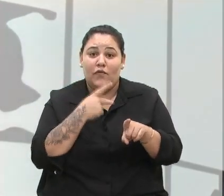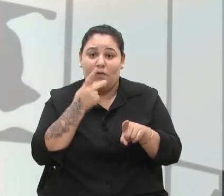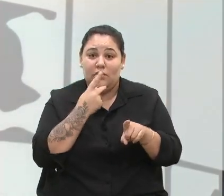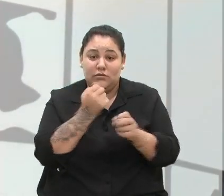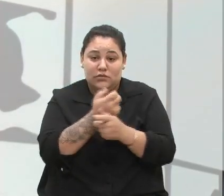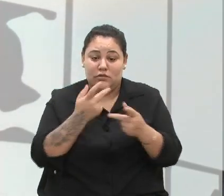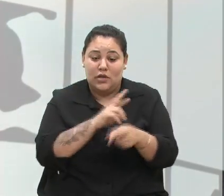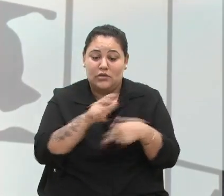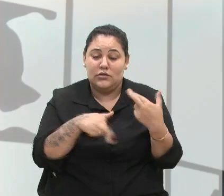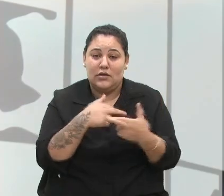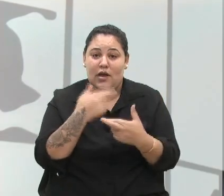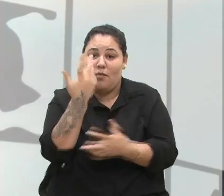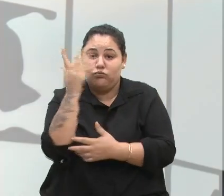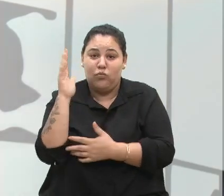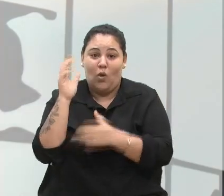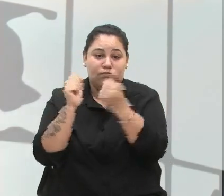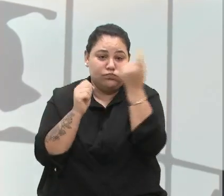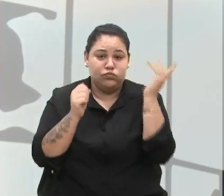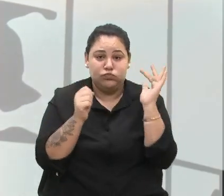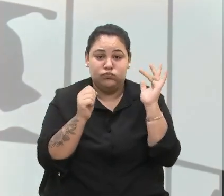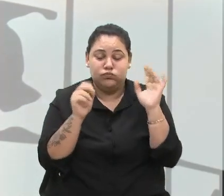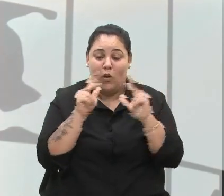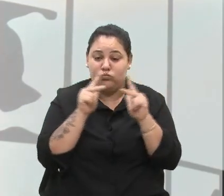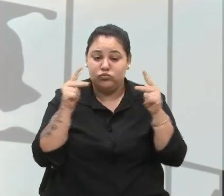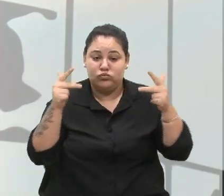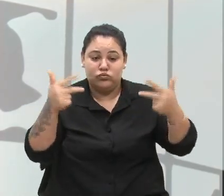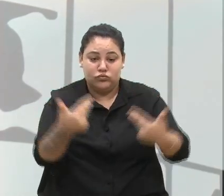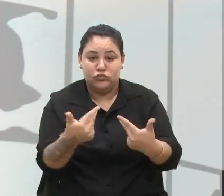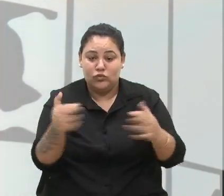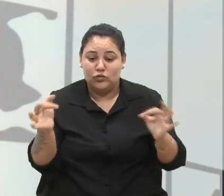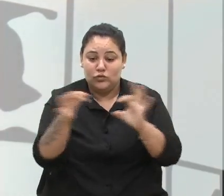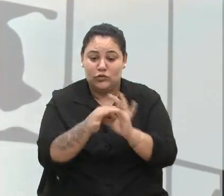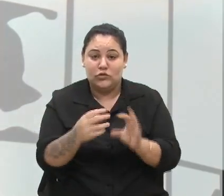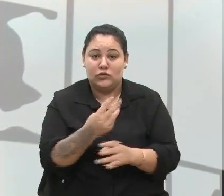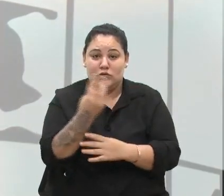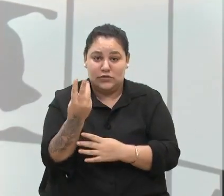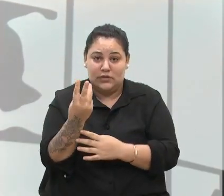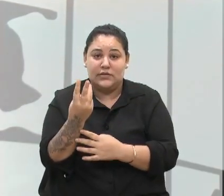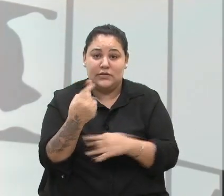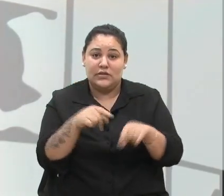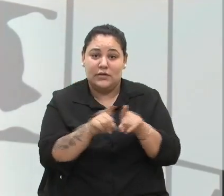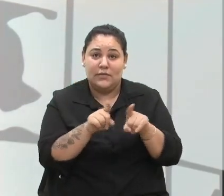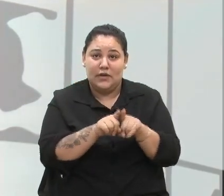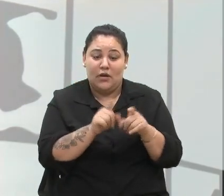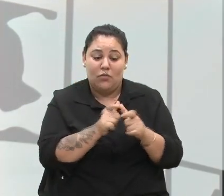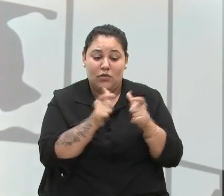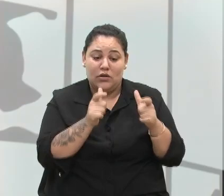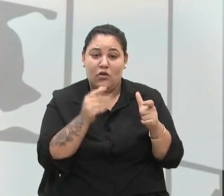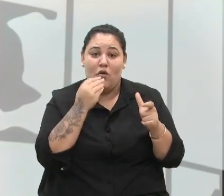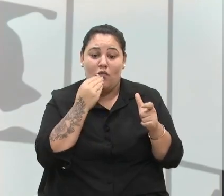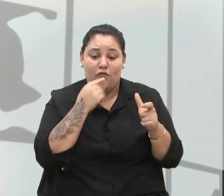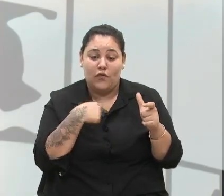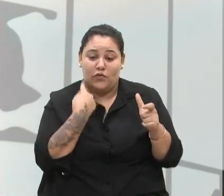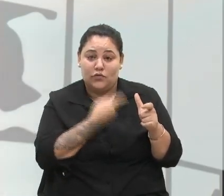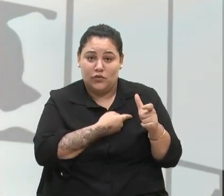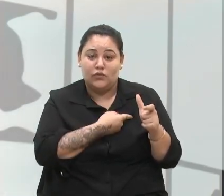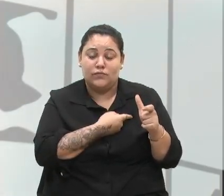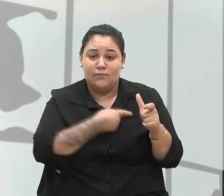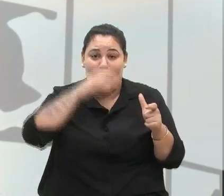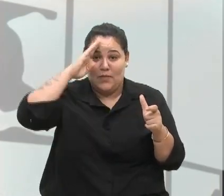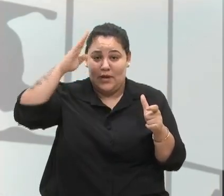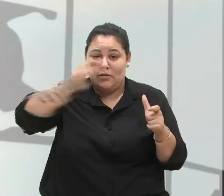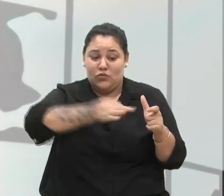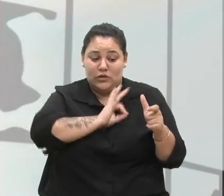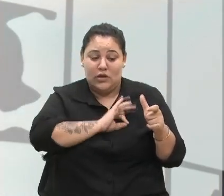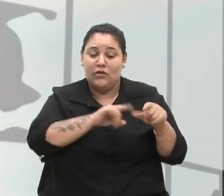de árvores, do cercamento eletrônico, linkando essas três situações, aumentando, por óbvio, também o nosso efetivo da Brigada Militar, e nós estamos muito